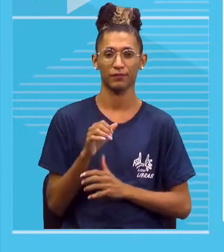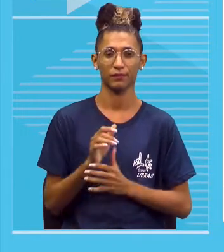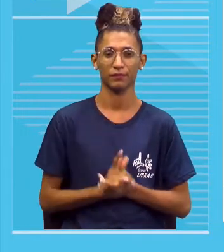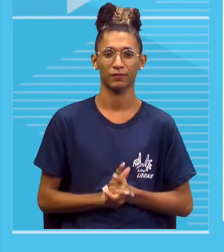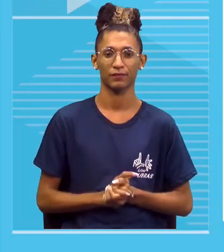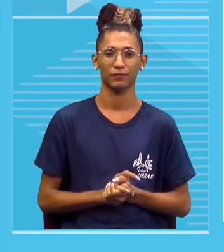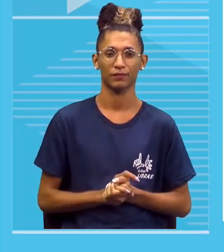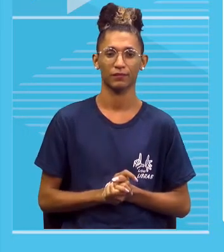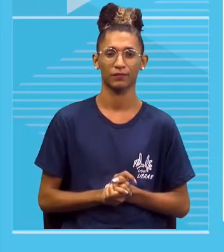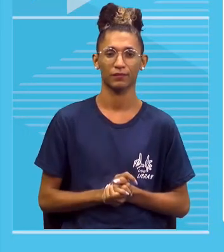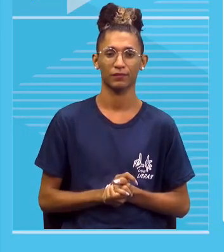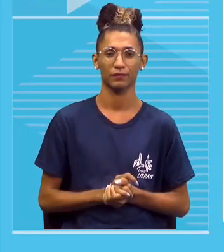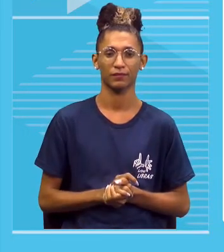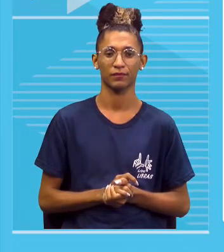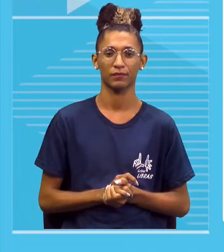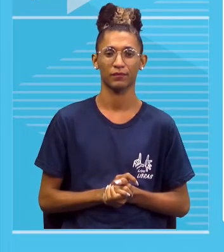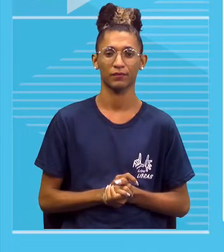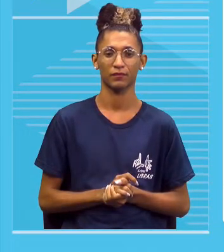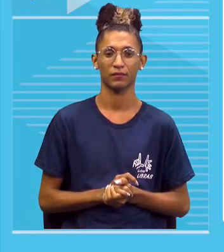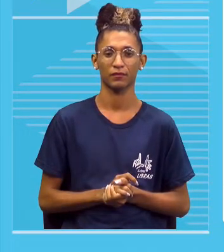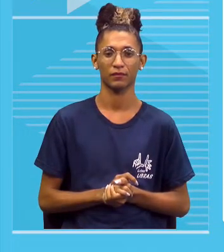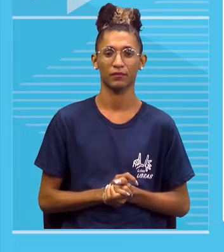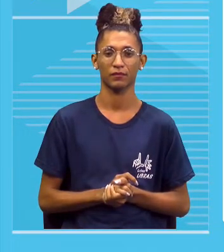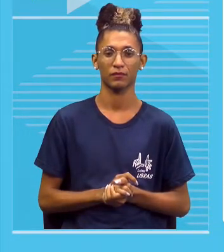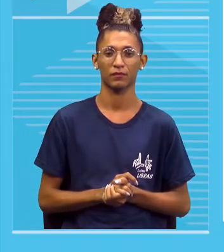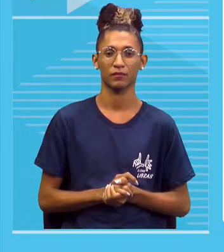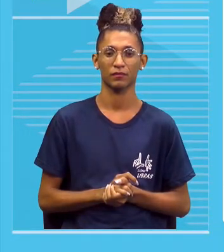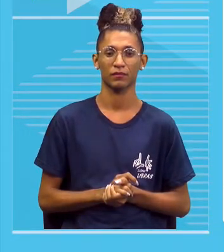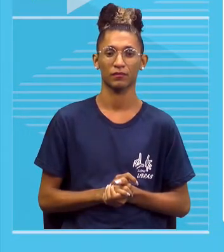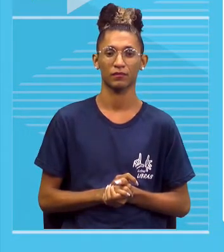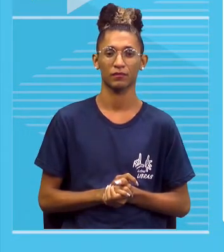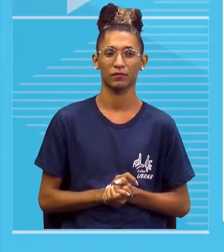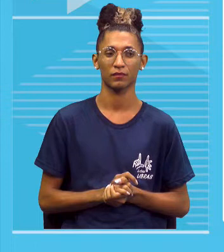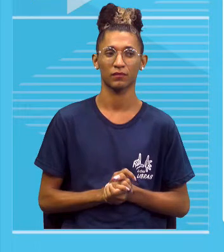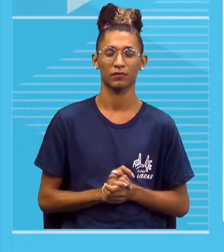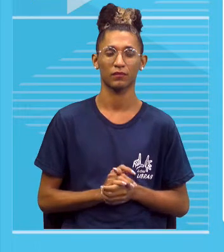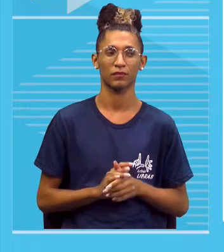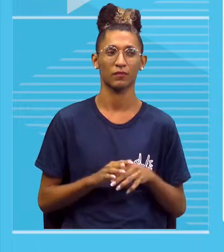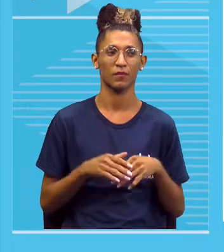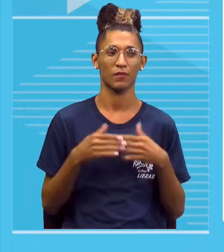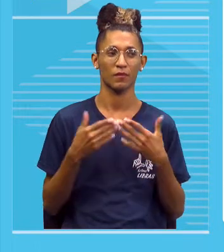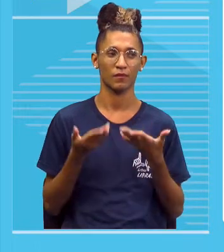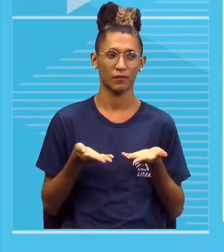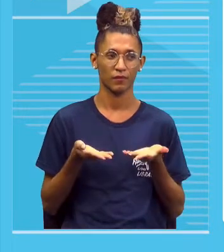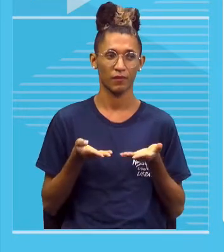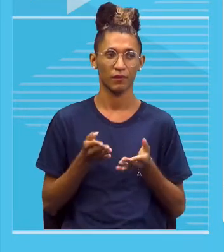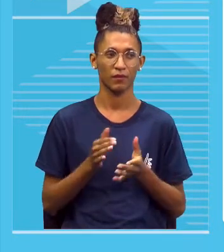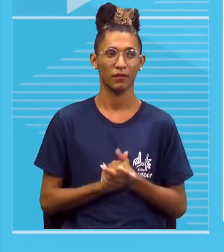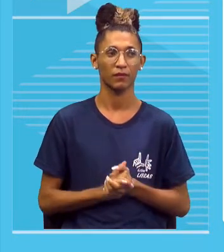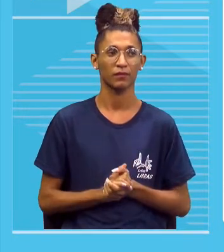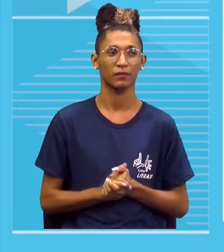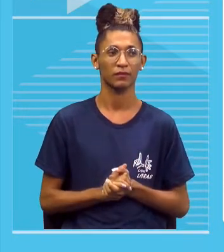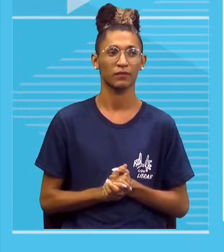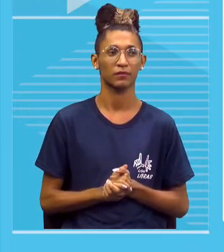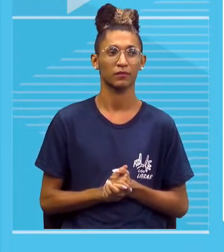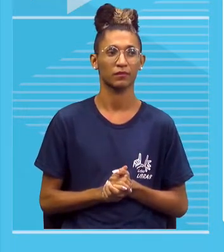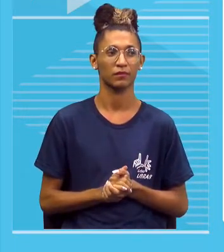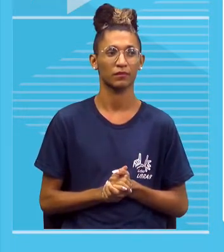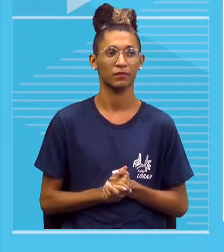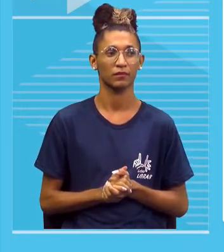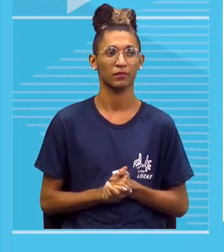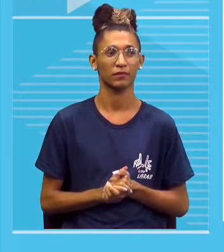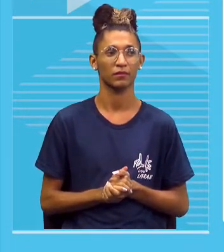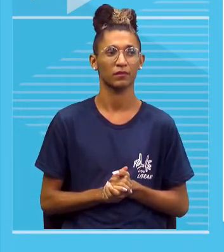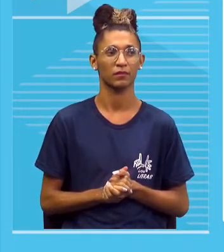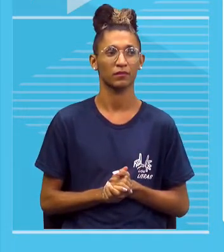meu povo o cosseno carinho com a cena ou Sena quanto sendo Oi tá fazer